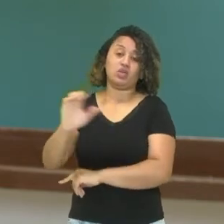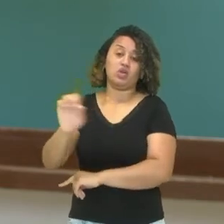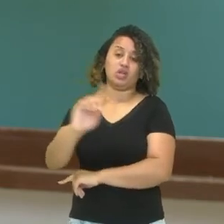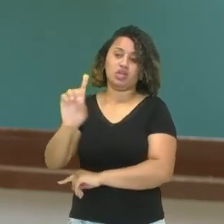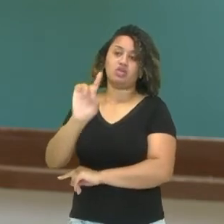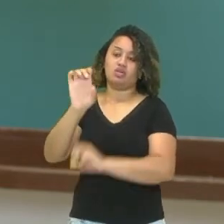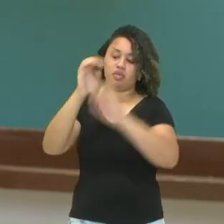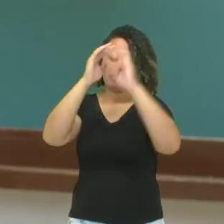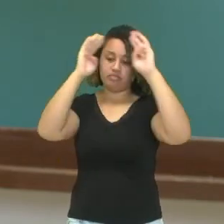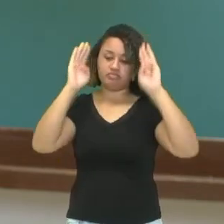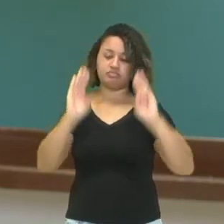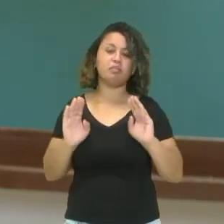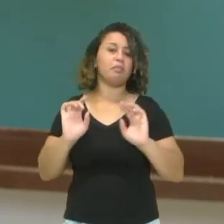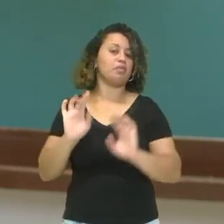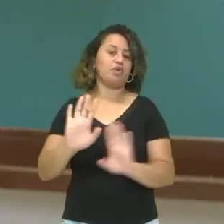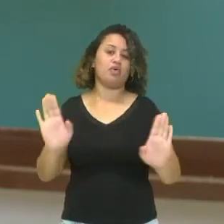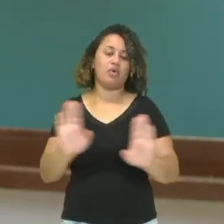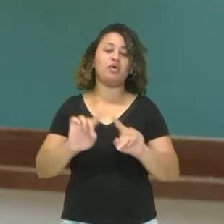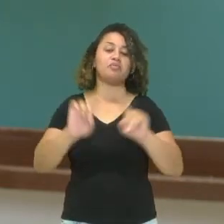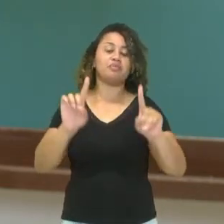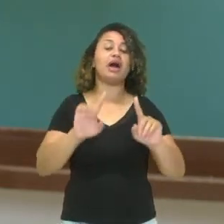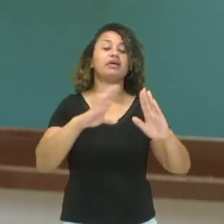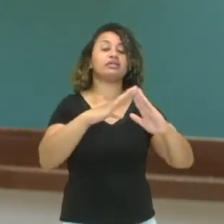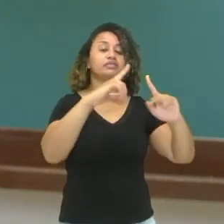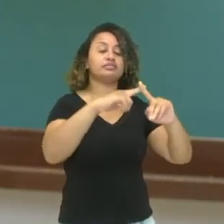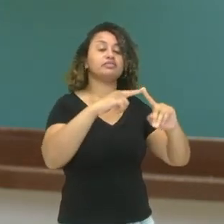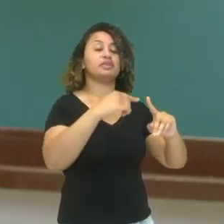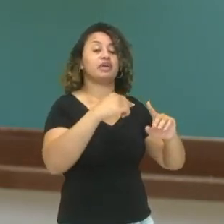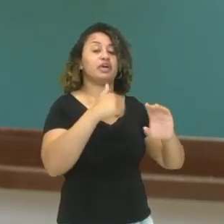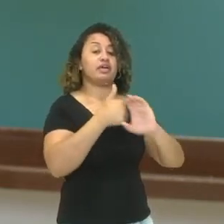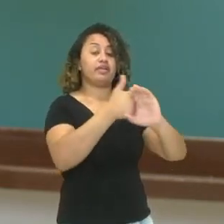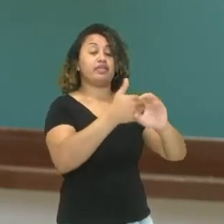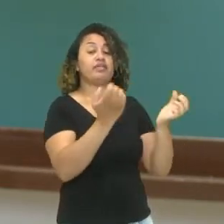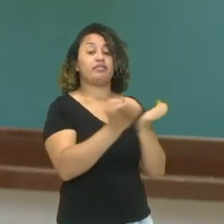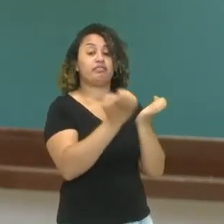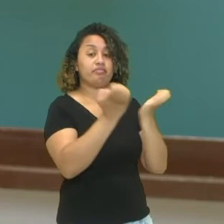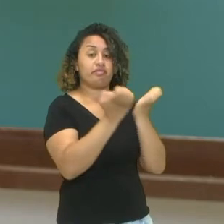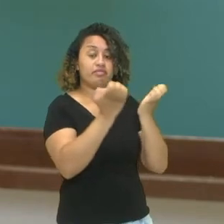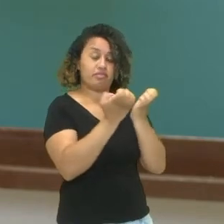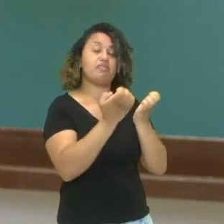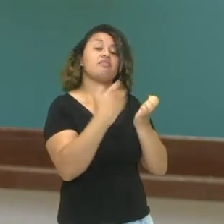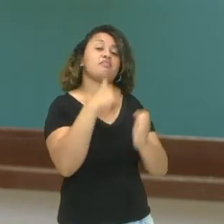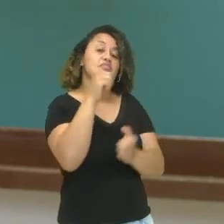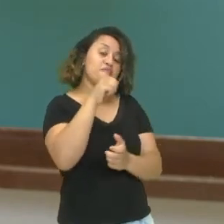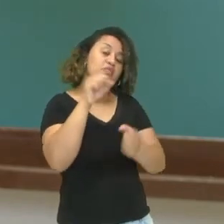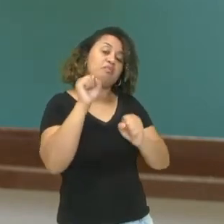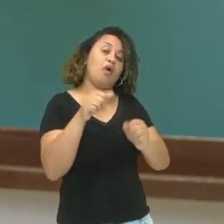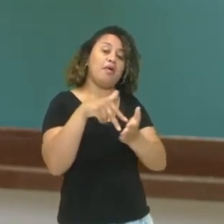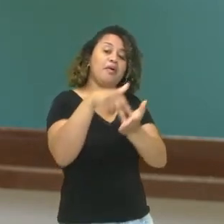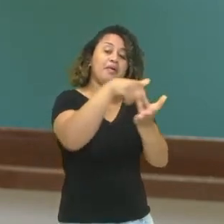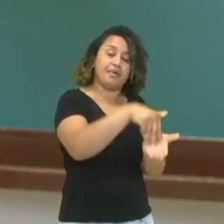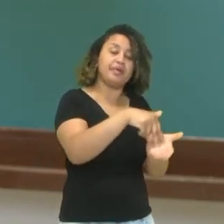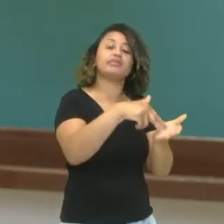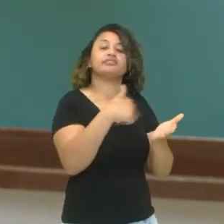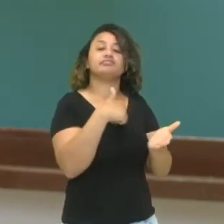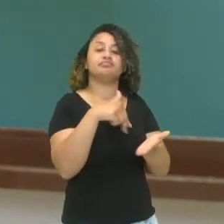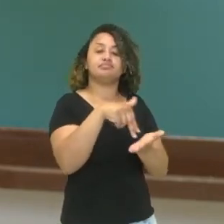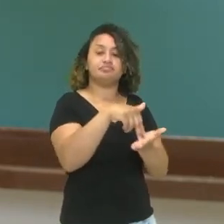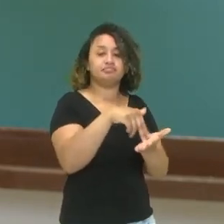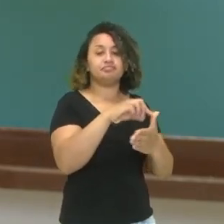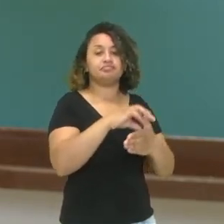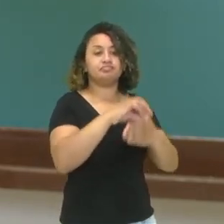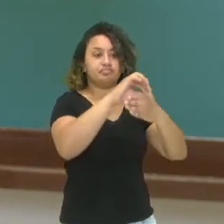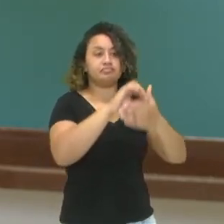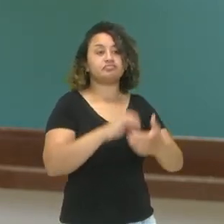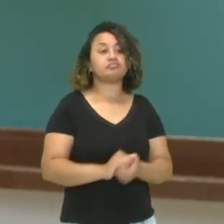freiras ou irmãs, mas nas igrejas cristãs evangélicas a mulher pode ocupar esse lugar de liderança. Nas